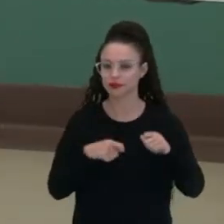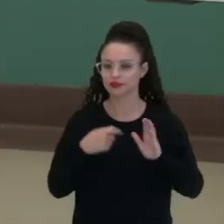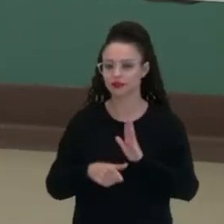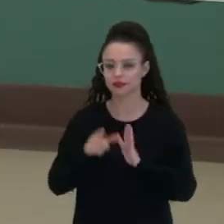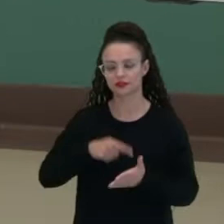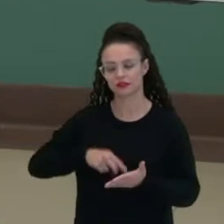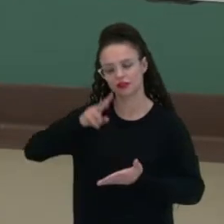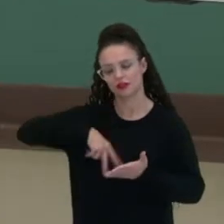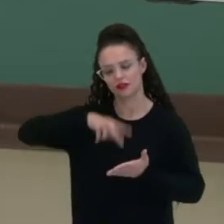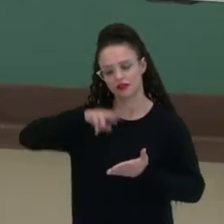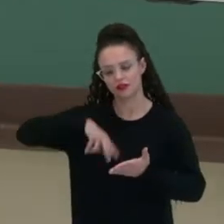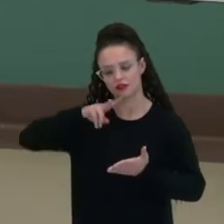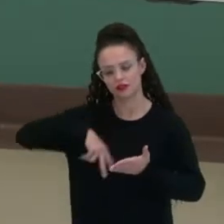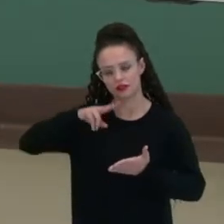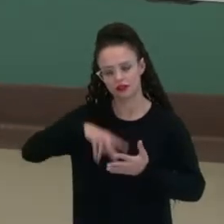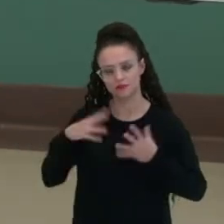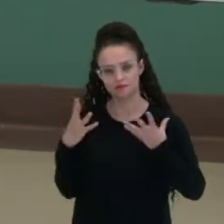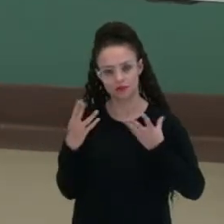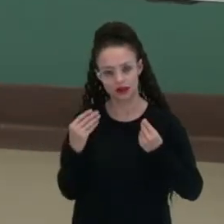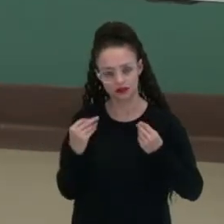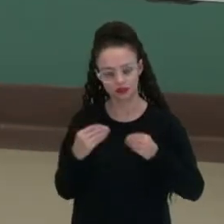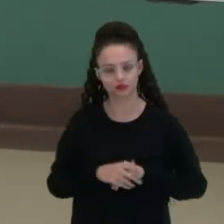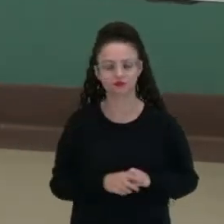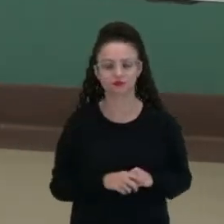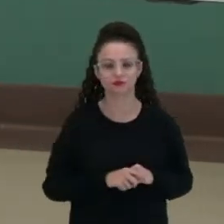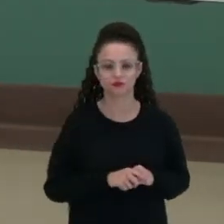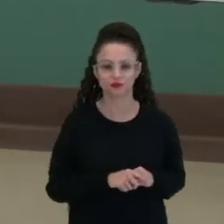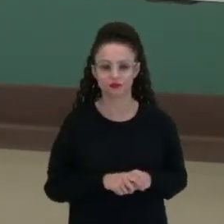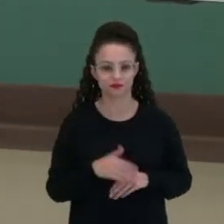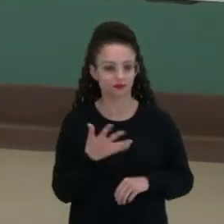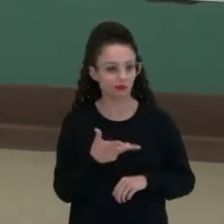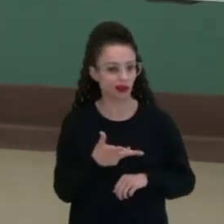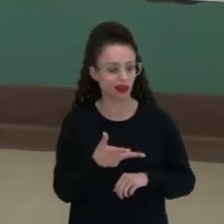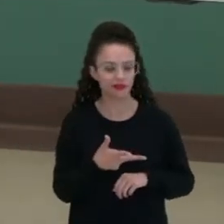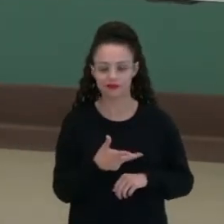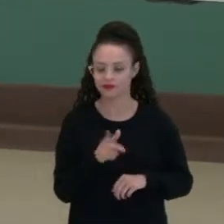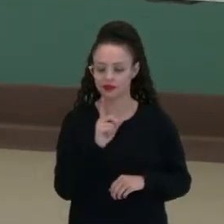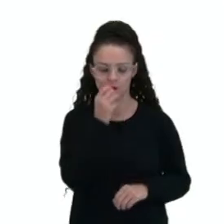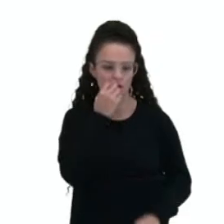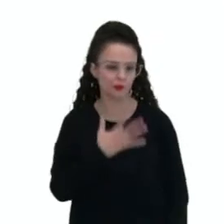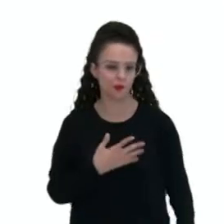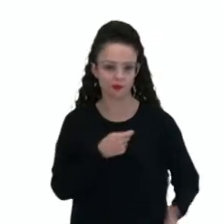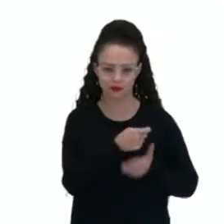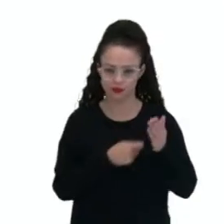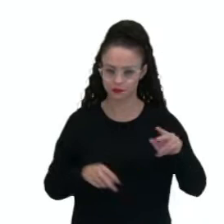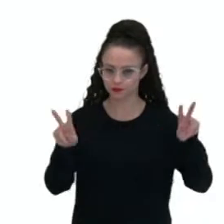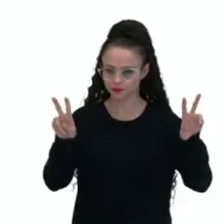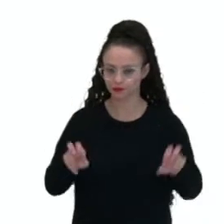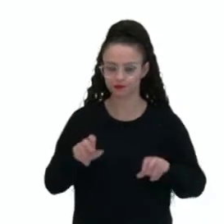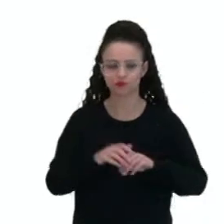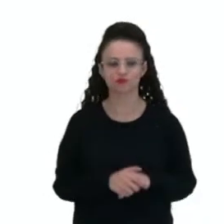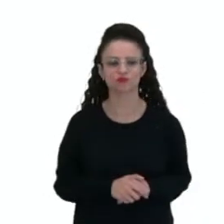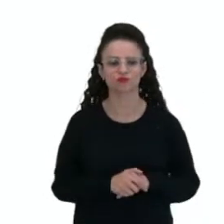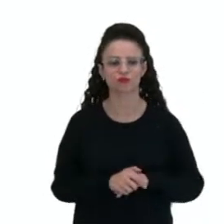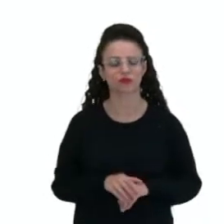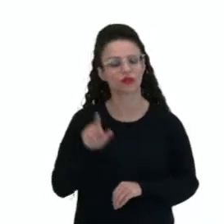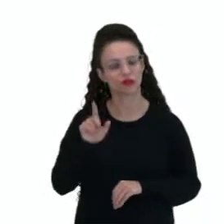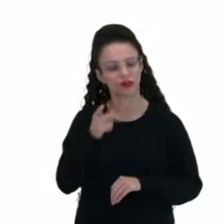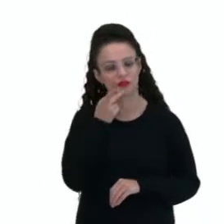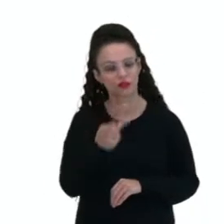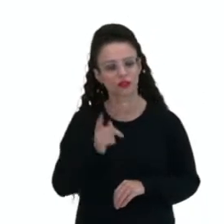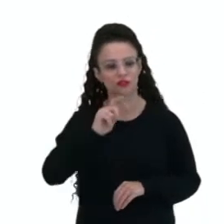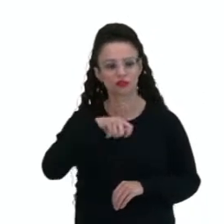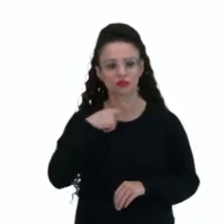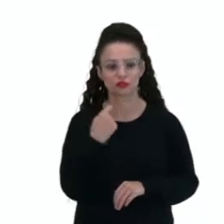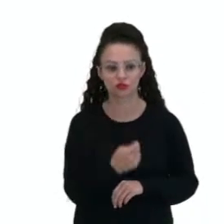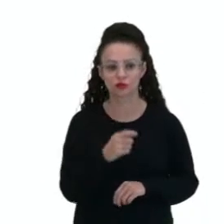ler muito, criar parâmetros. A pressa faz muito mal ao escritor, fecha aspas. Afirma,